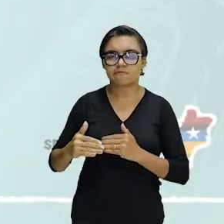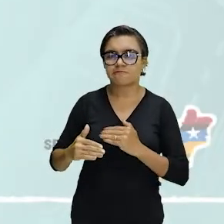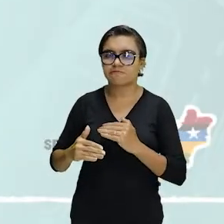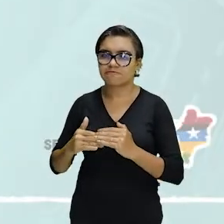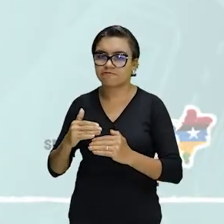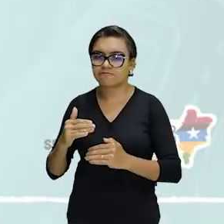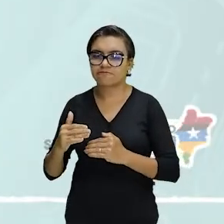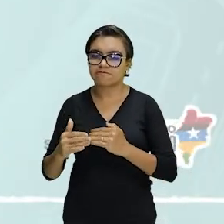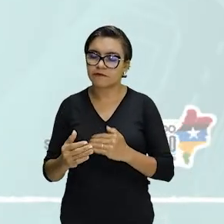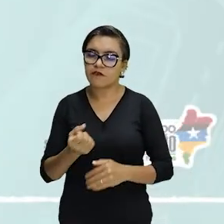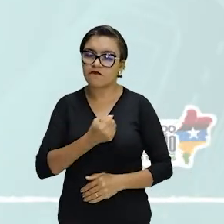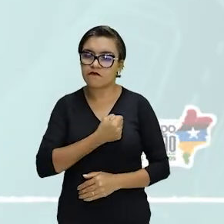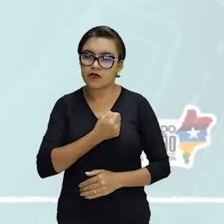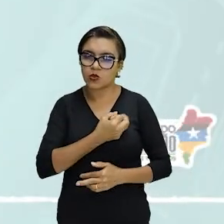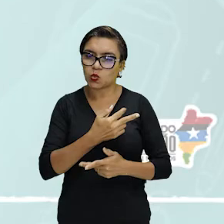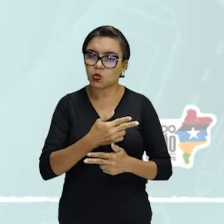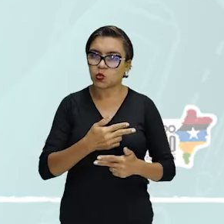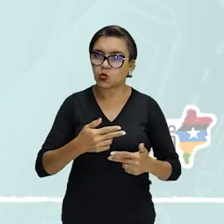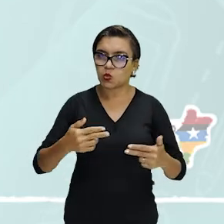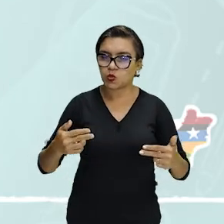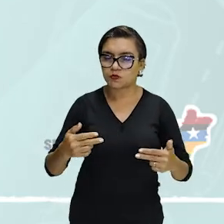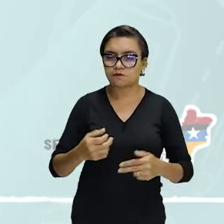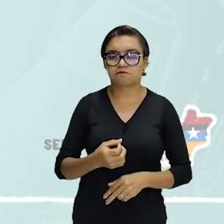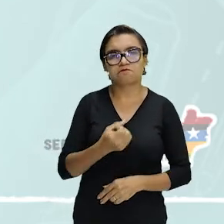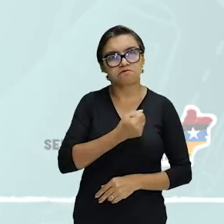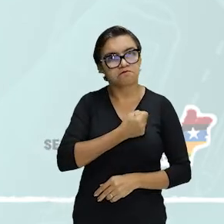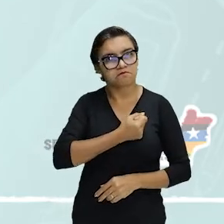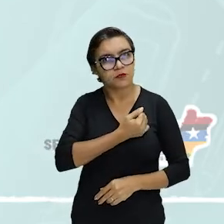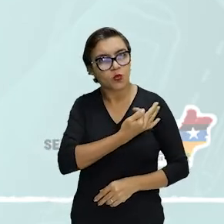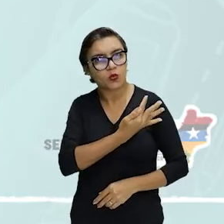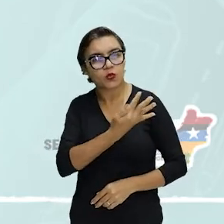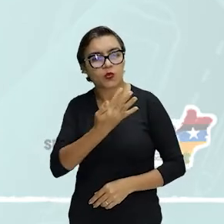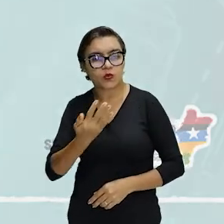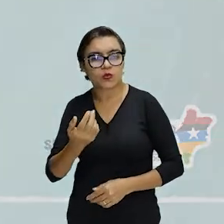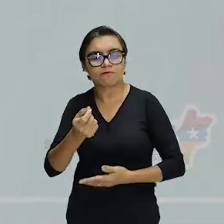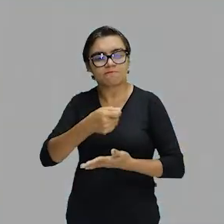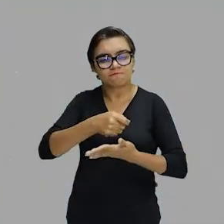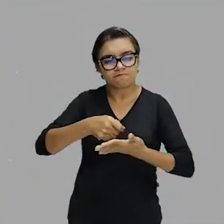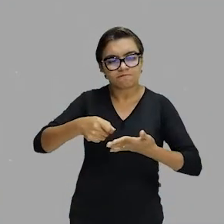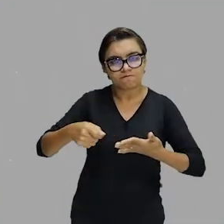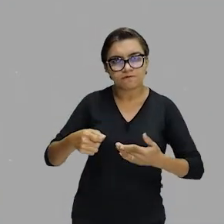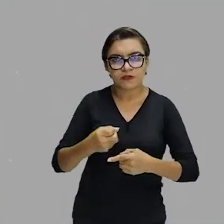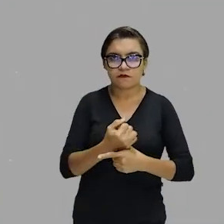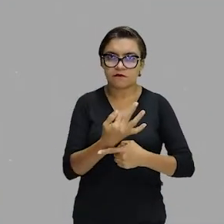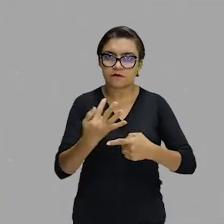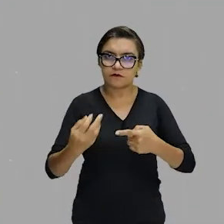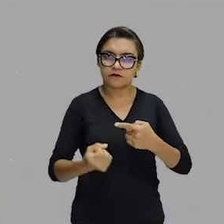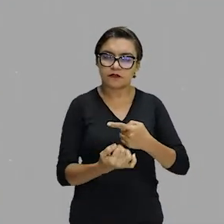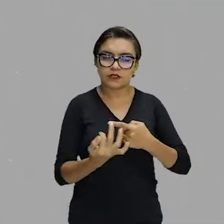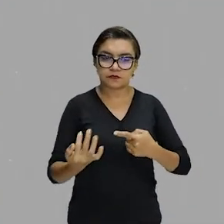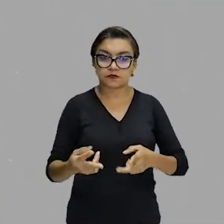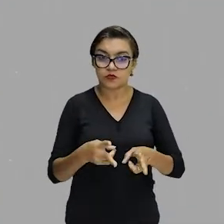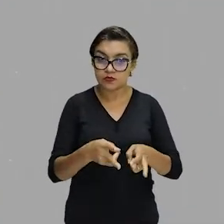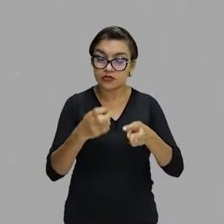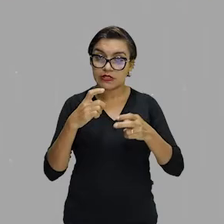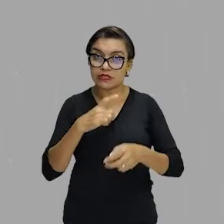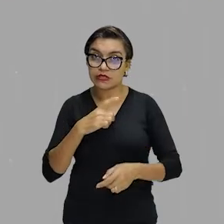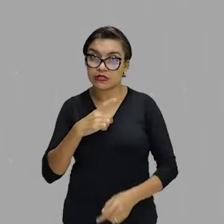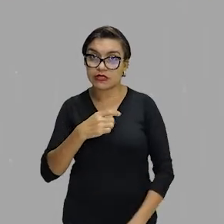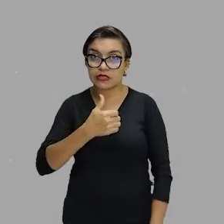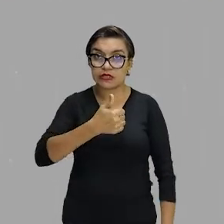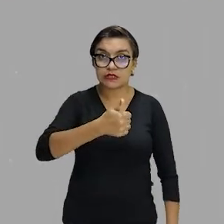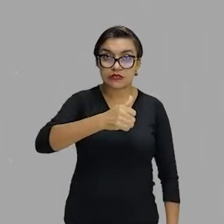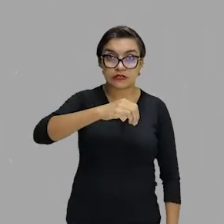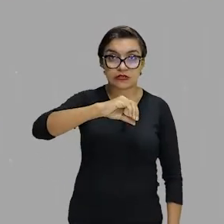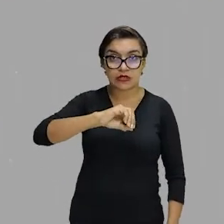desenvolvendo esses valores aí, essas potências, reescrevendo essas frações. Observa que eu tinha 10 ao